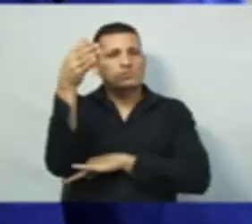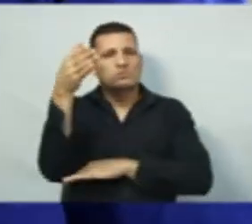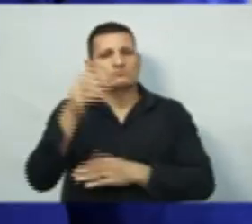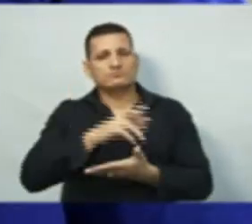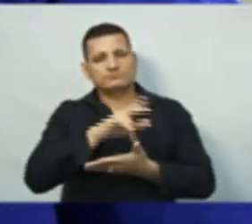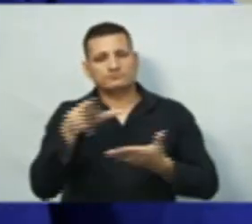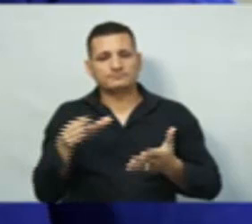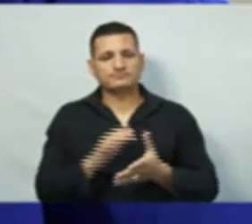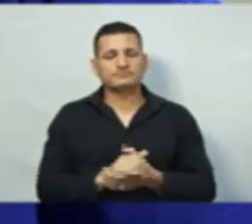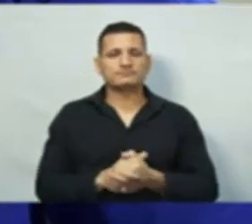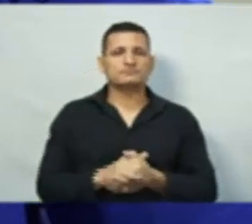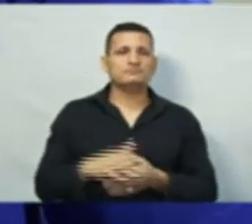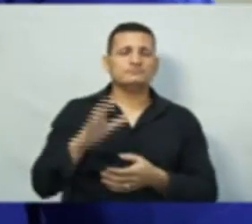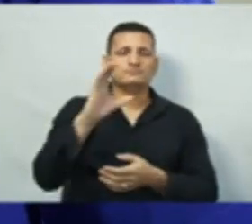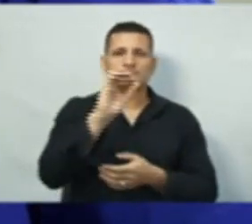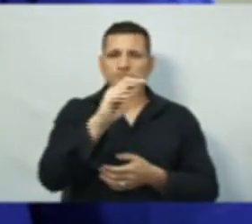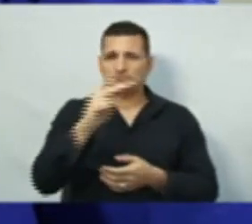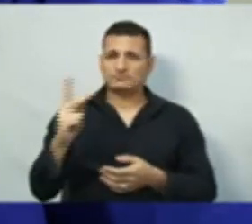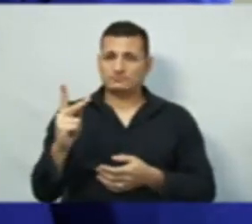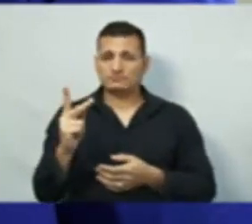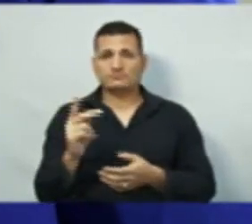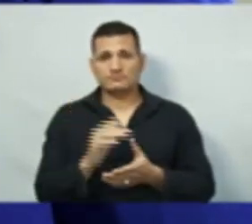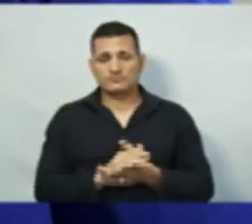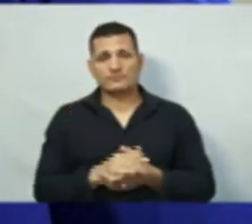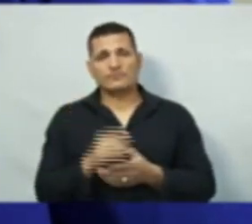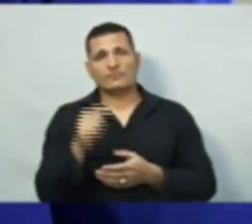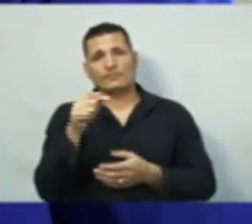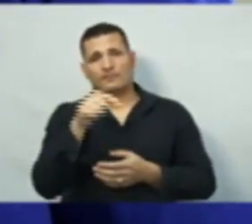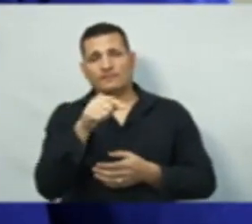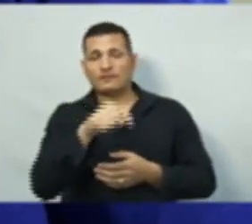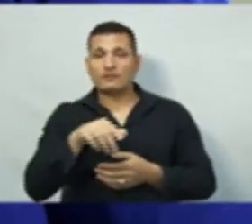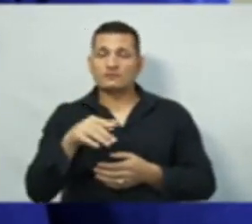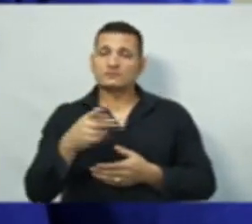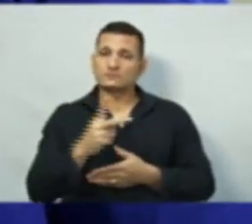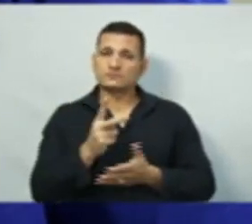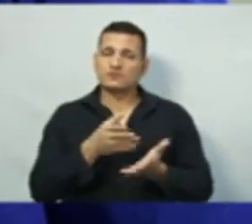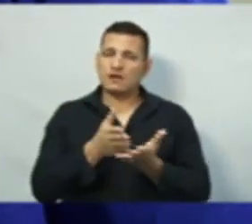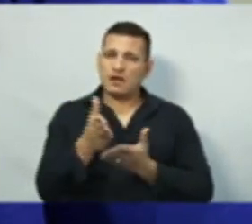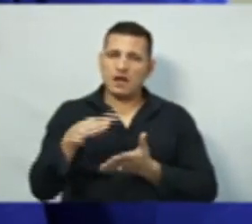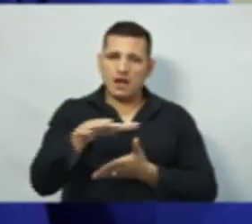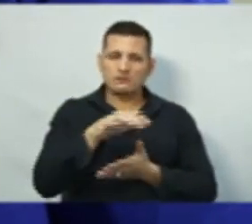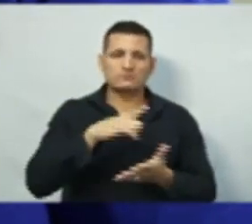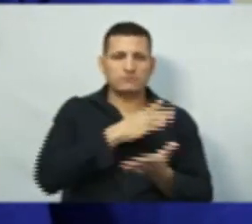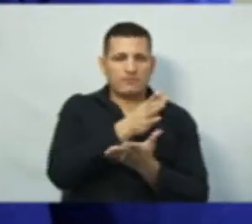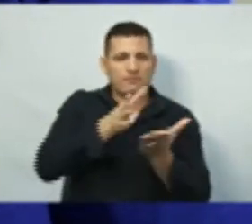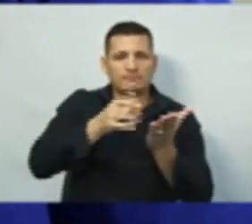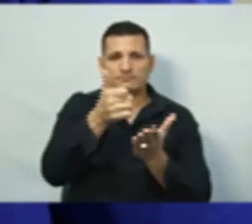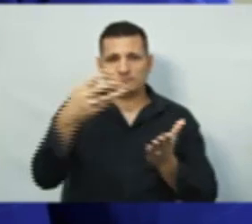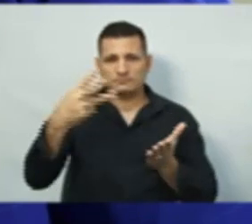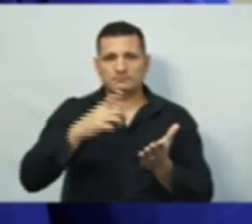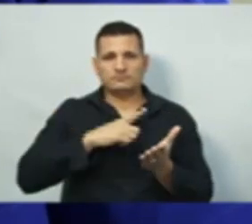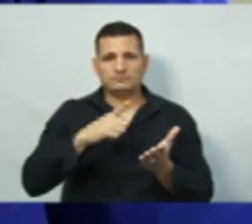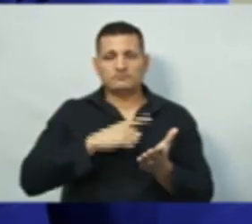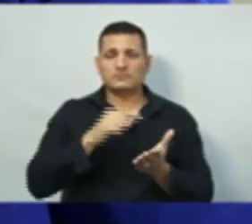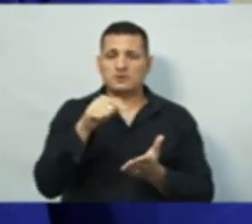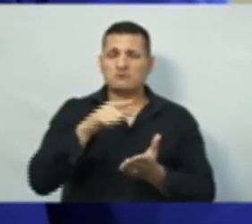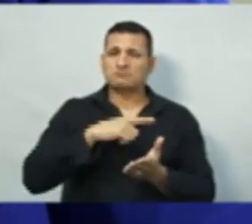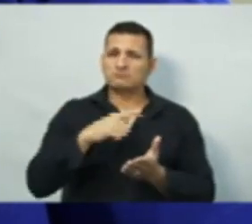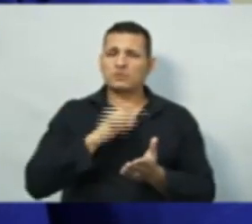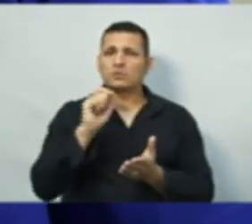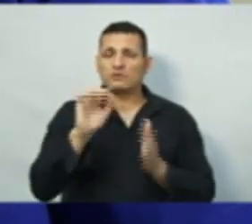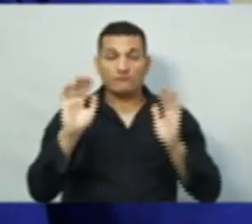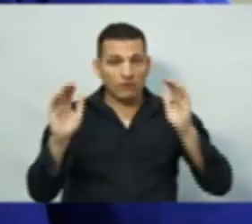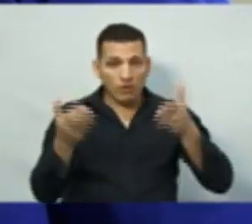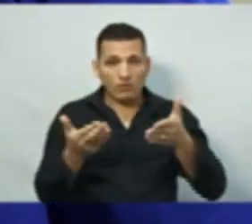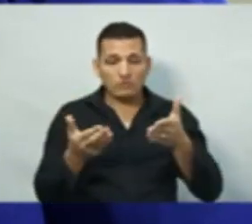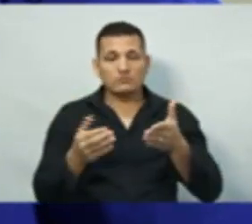As cooperativas, mesmo elas atuando cada uma no seu ramo, como a gente viu, são 13 ramos, elas têm pontos em comum. Então a